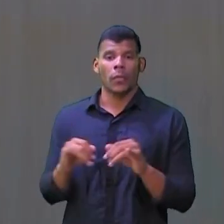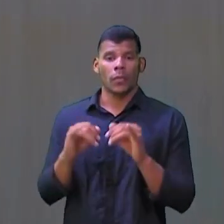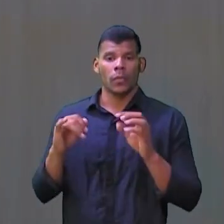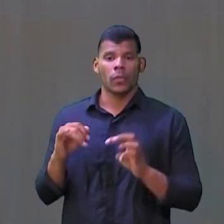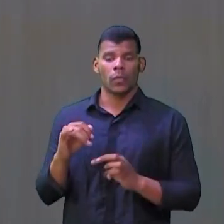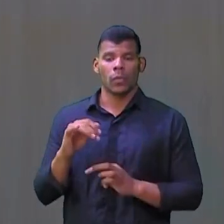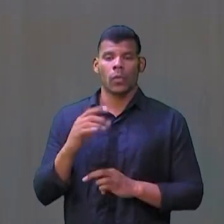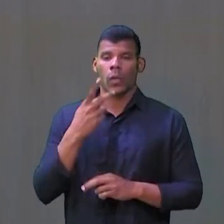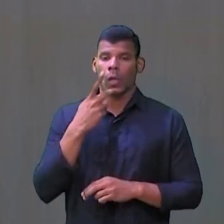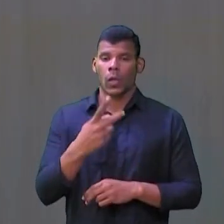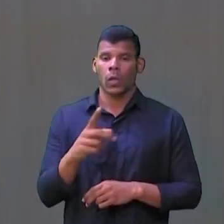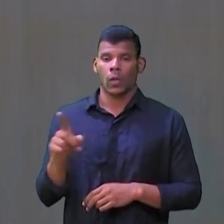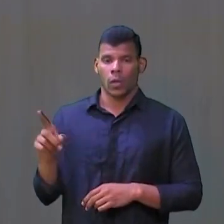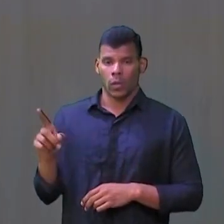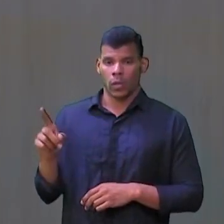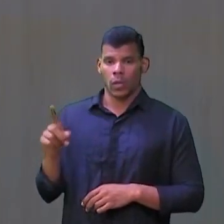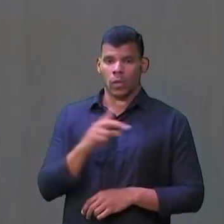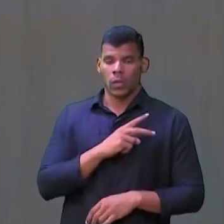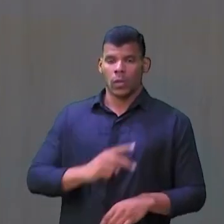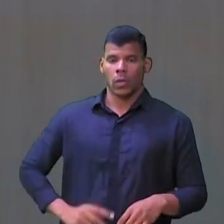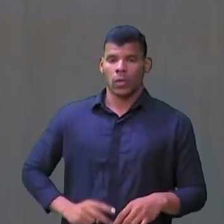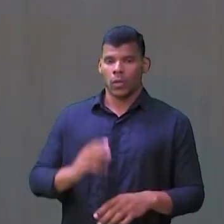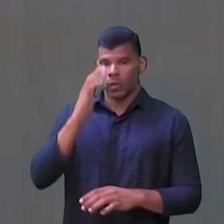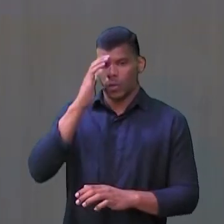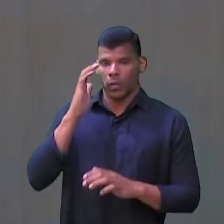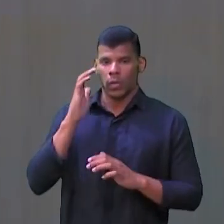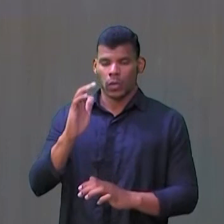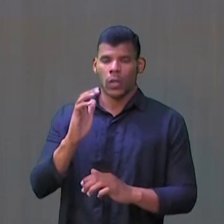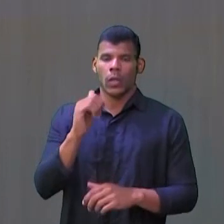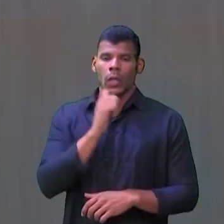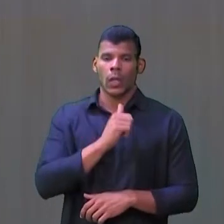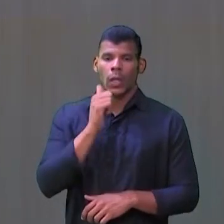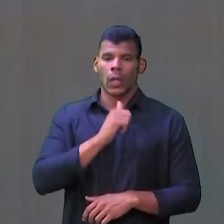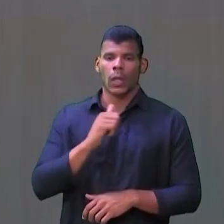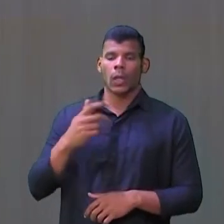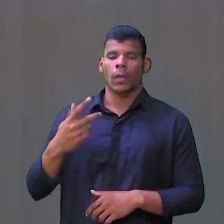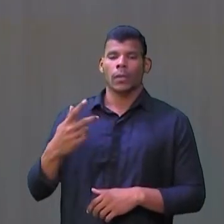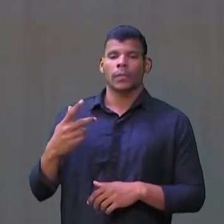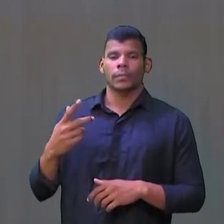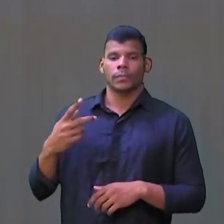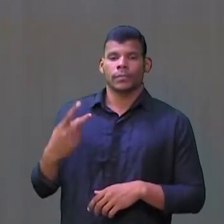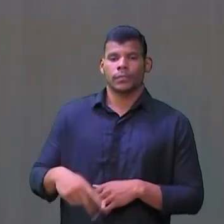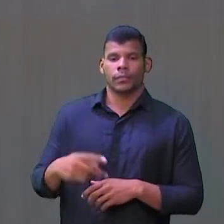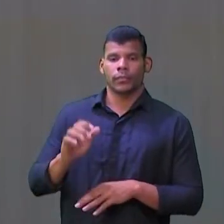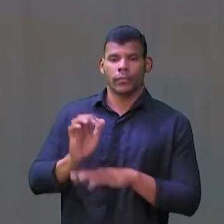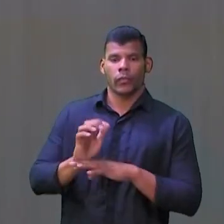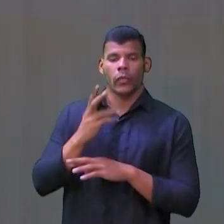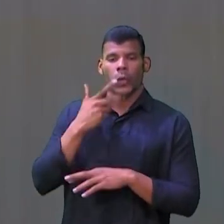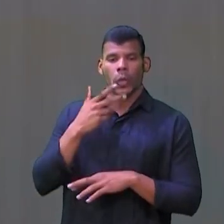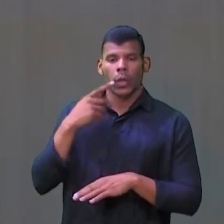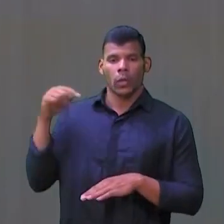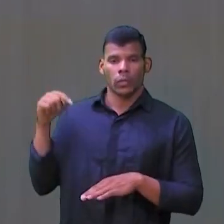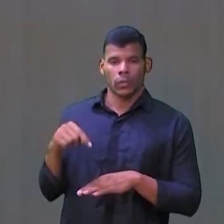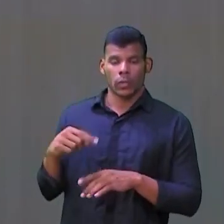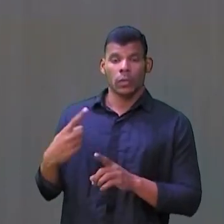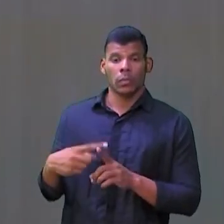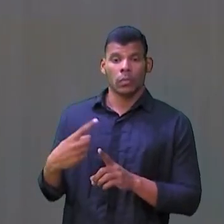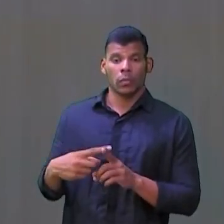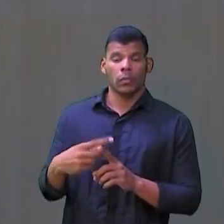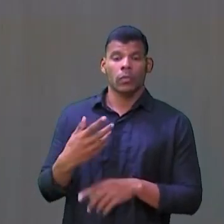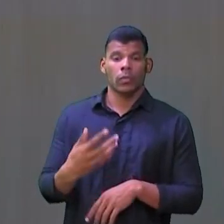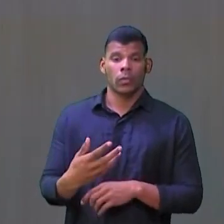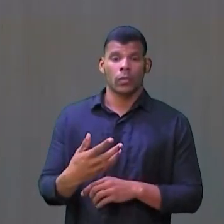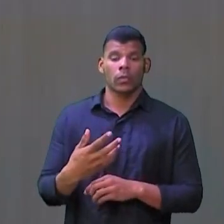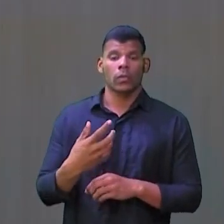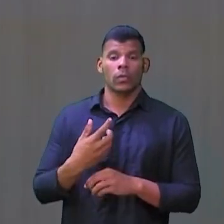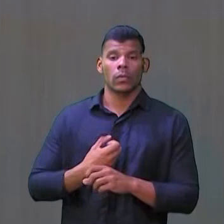quero dizer para esse sujeito que ele respeite as mulheres parlamentares aqui do nosso estado, porque nós já levamos